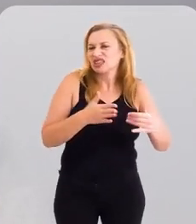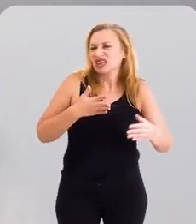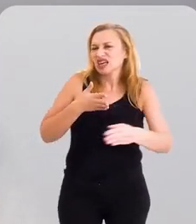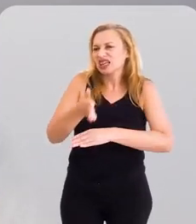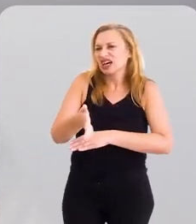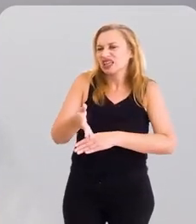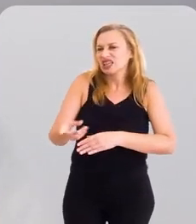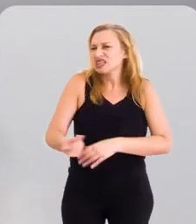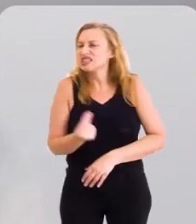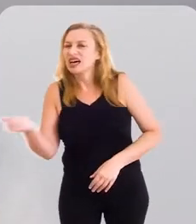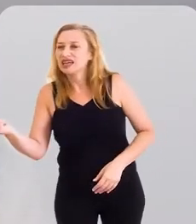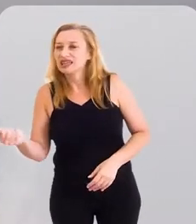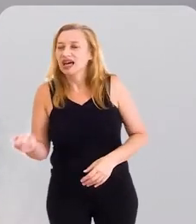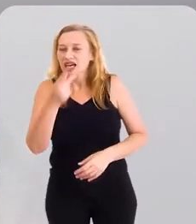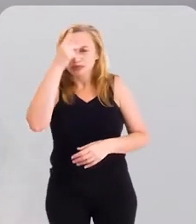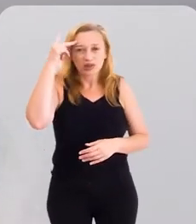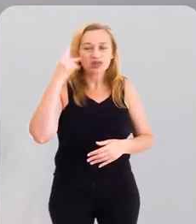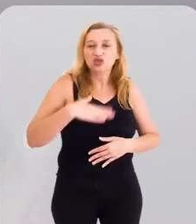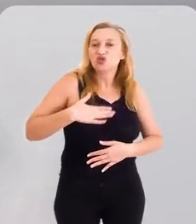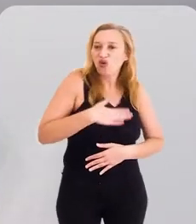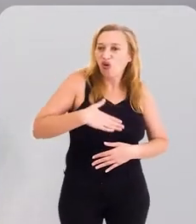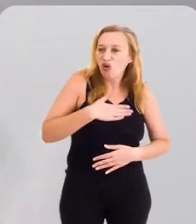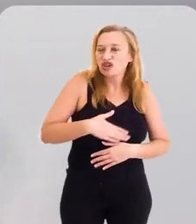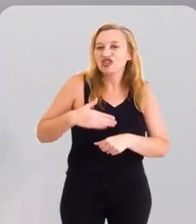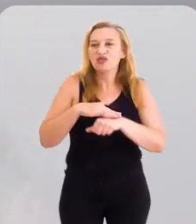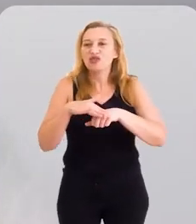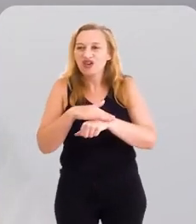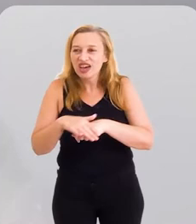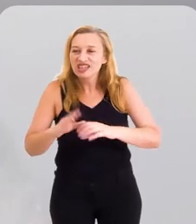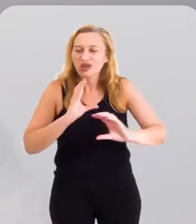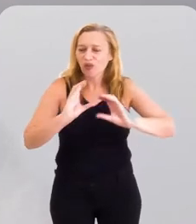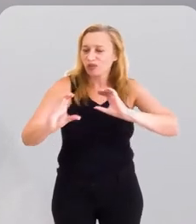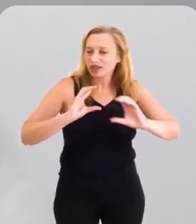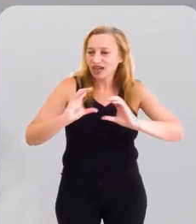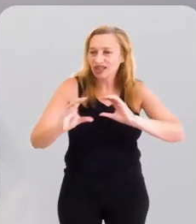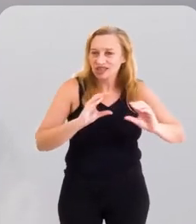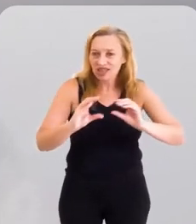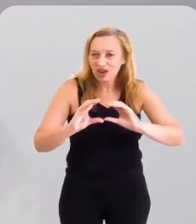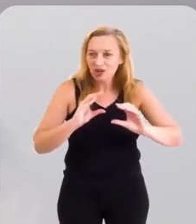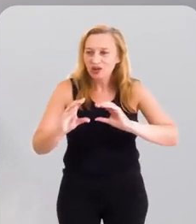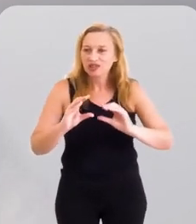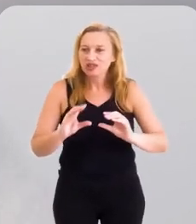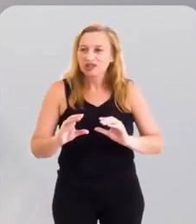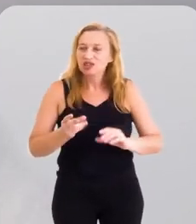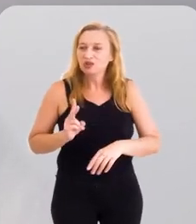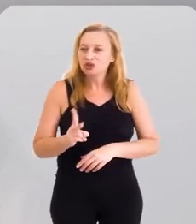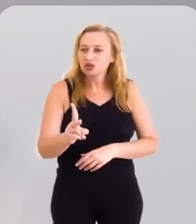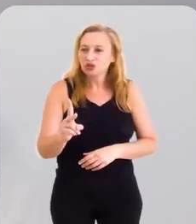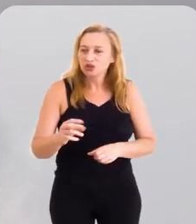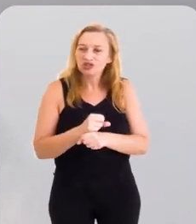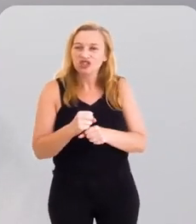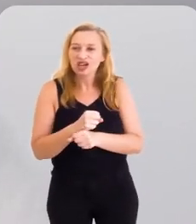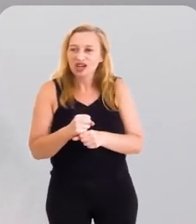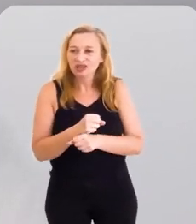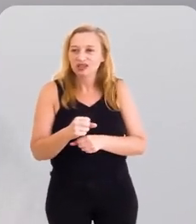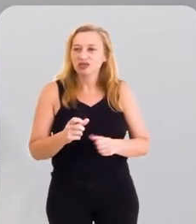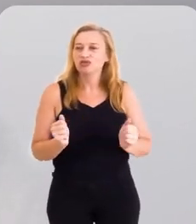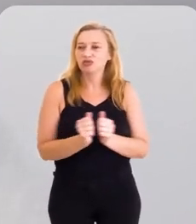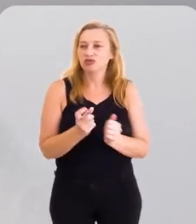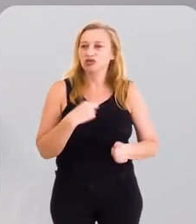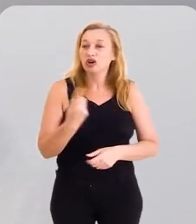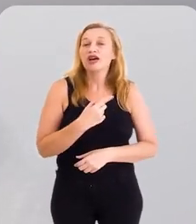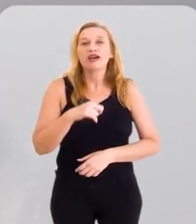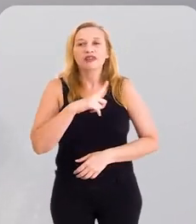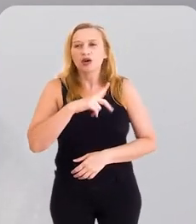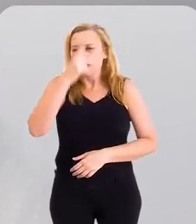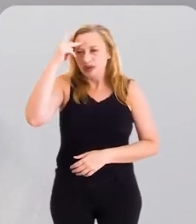de entrada e saída. As pessoas gostam, interagem com aquilo, fazem aquilo, integram aquilo na sua vida e ficam com a gente por muitos